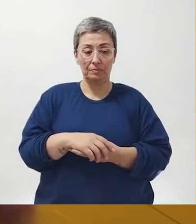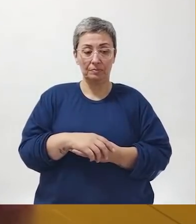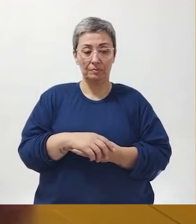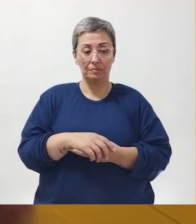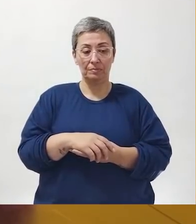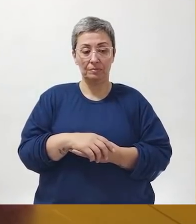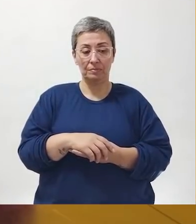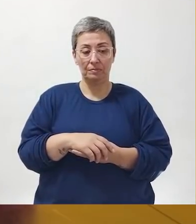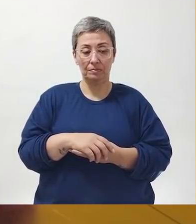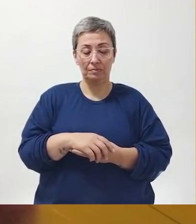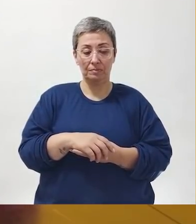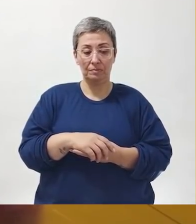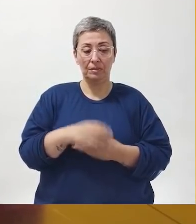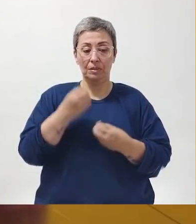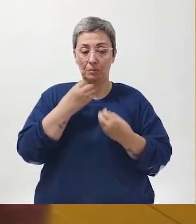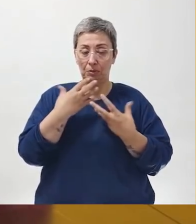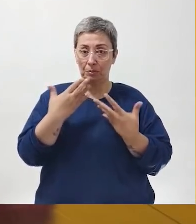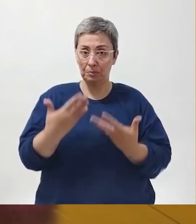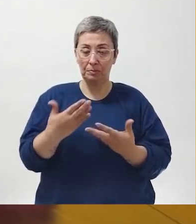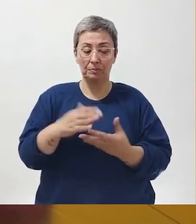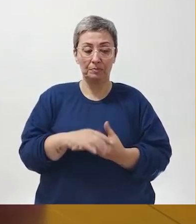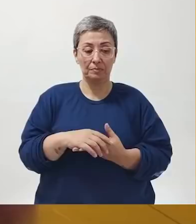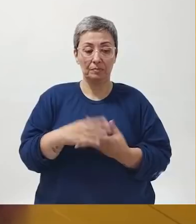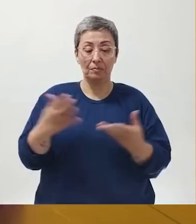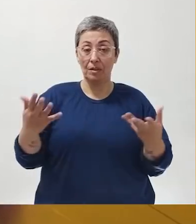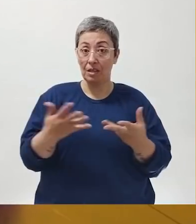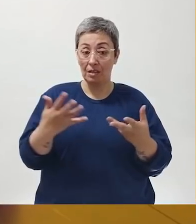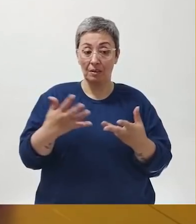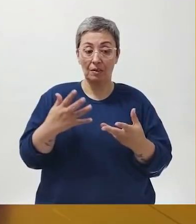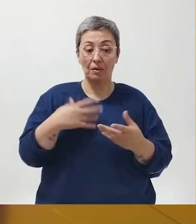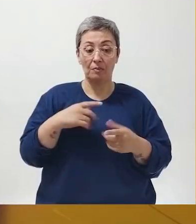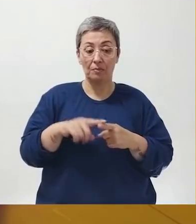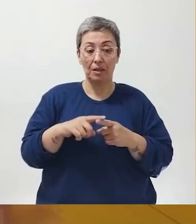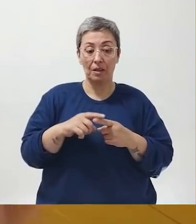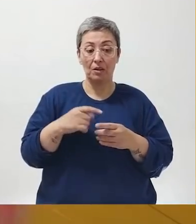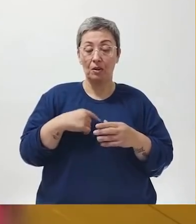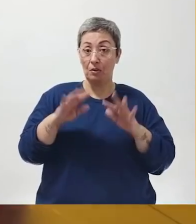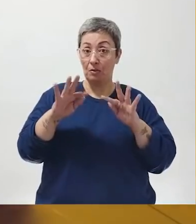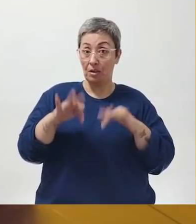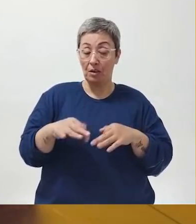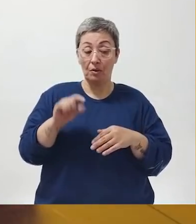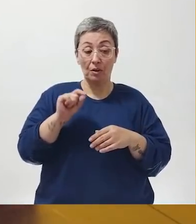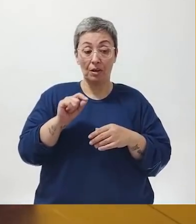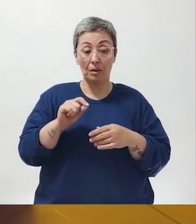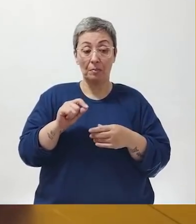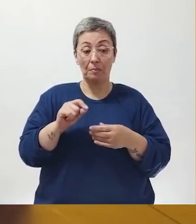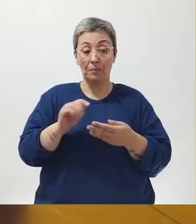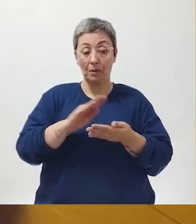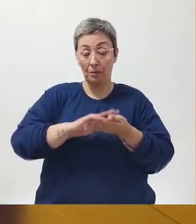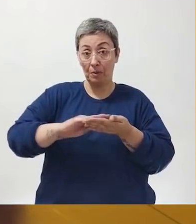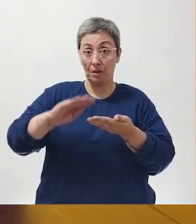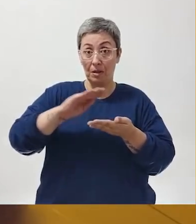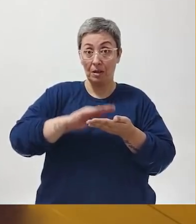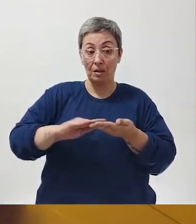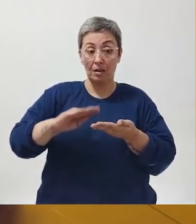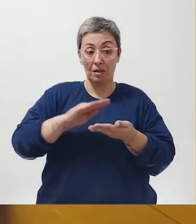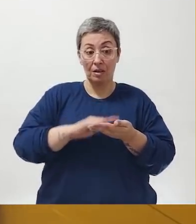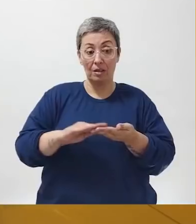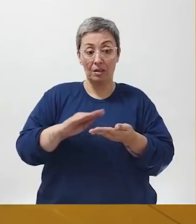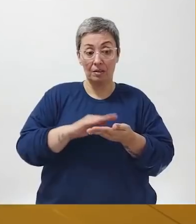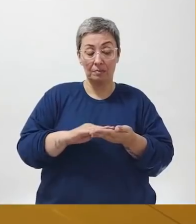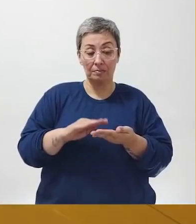palavra inicial, como também a palavra protocolada, que vem da palavra protocolo. Ou seja, a gente vai criando um processo de intensificação